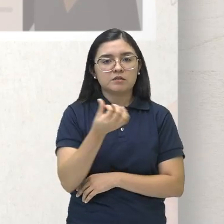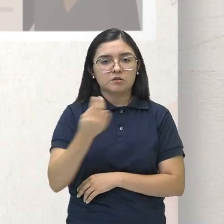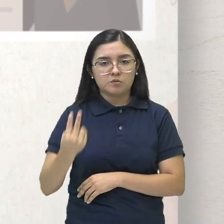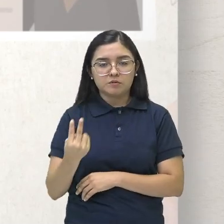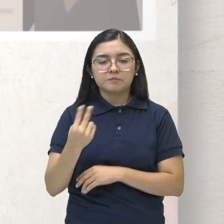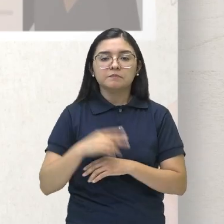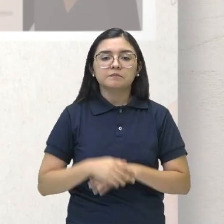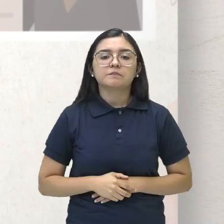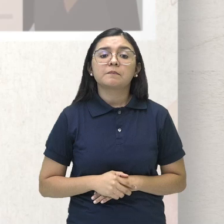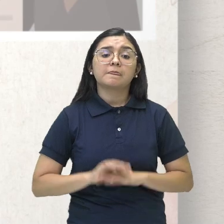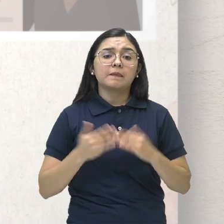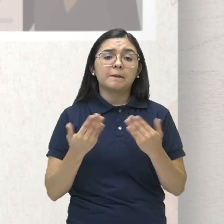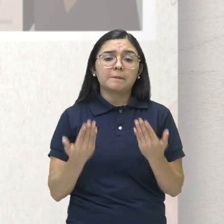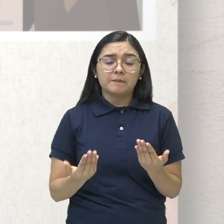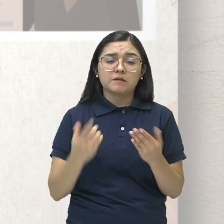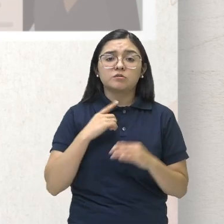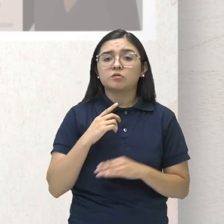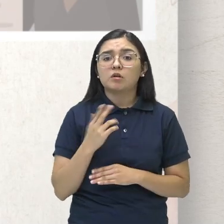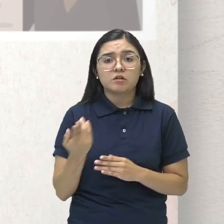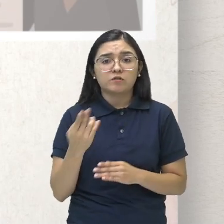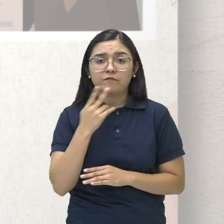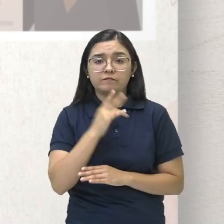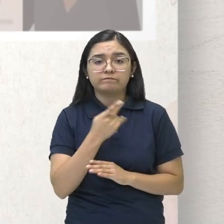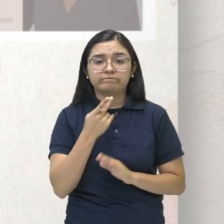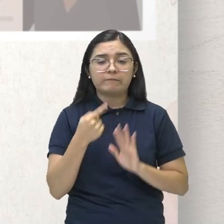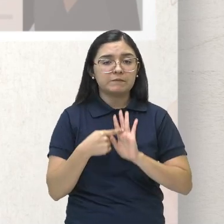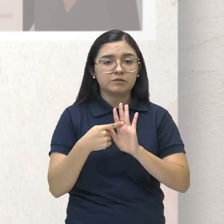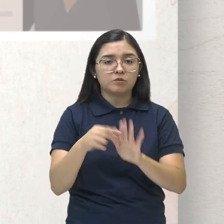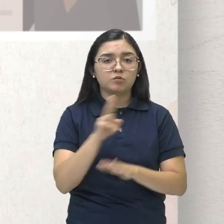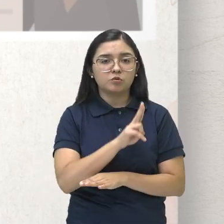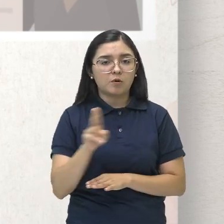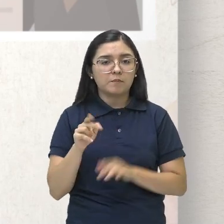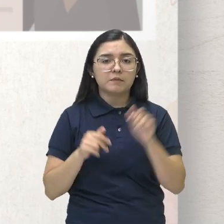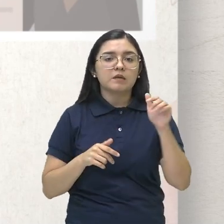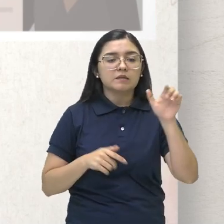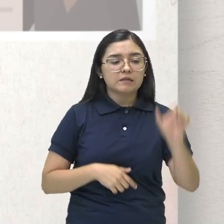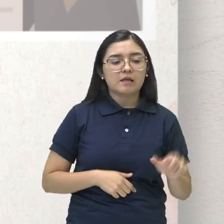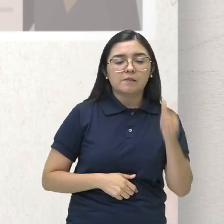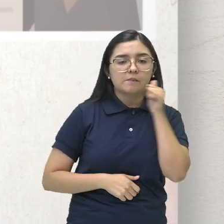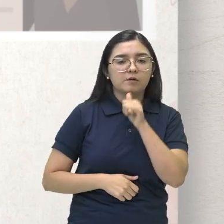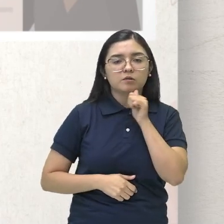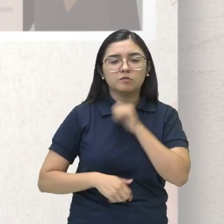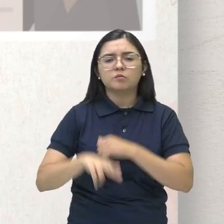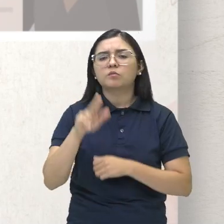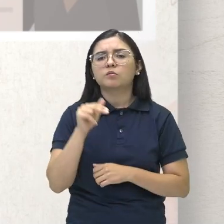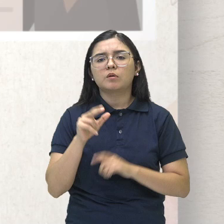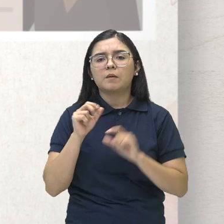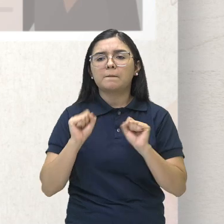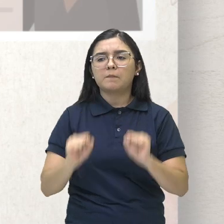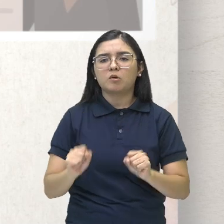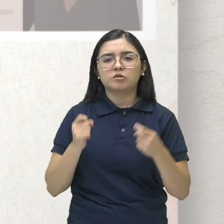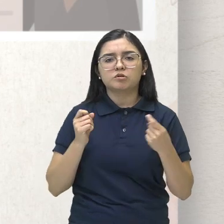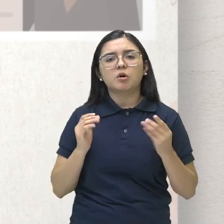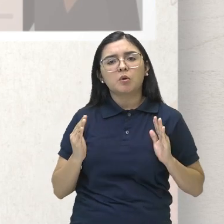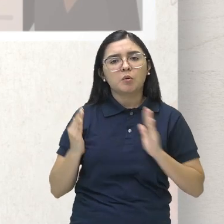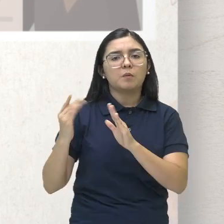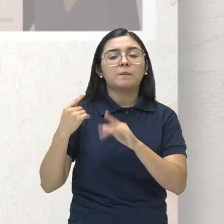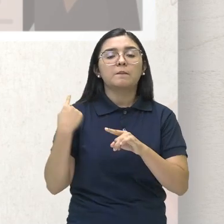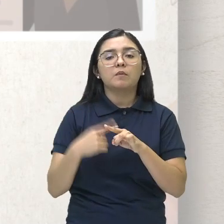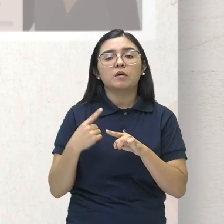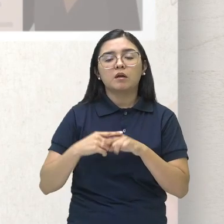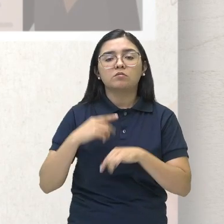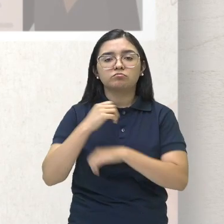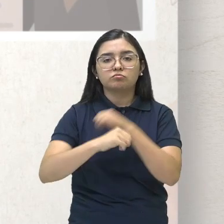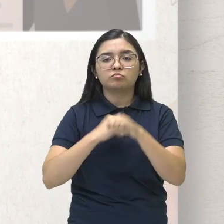1962. Nem mesmo citando o nome de Rosalind. Rosalind nunca pôde confrontá-los, pois morreu anos